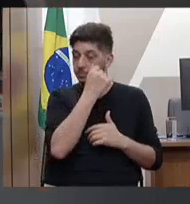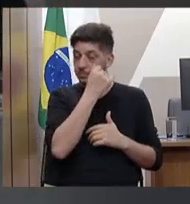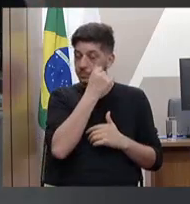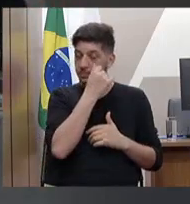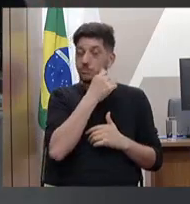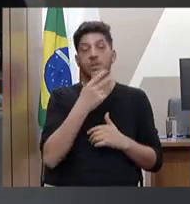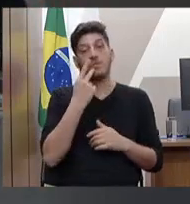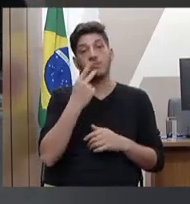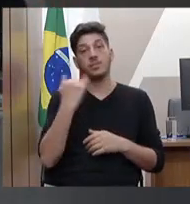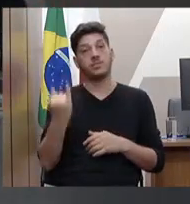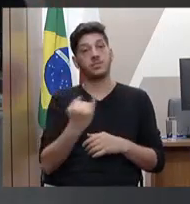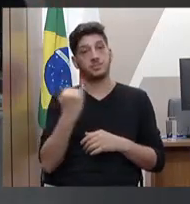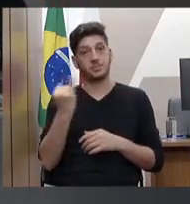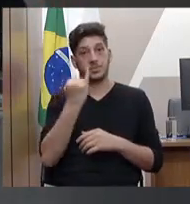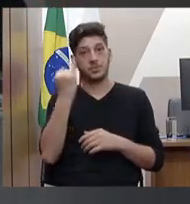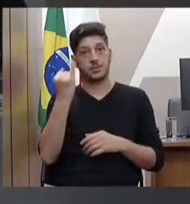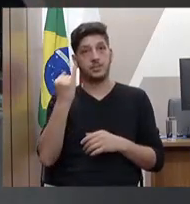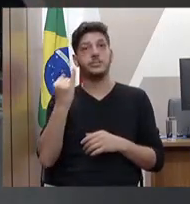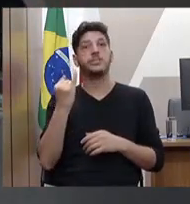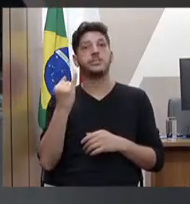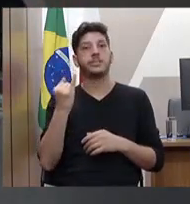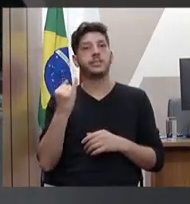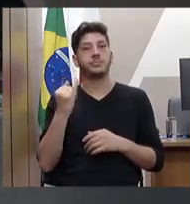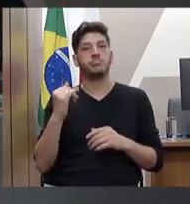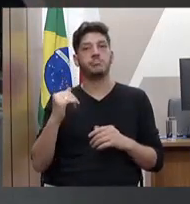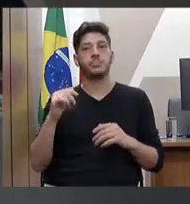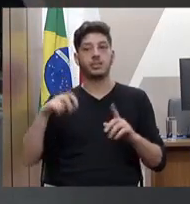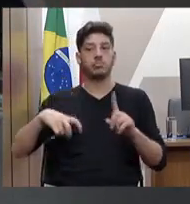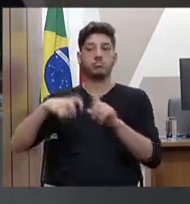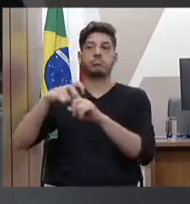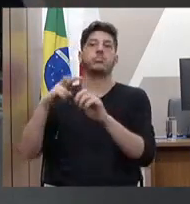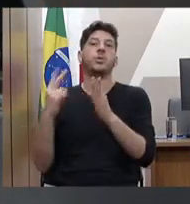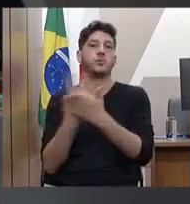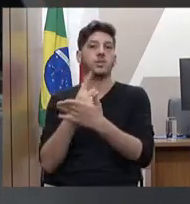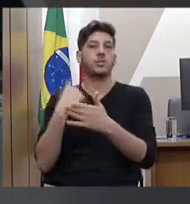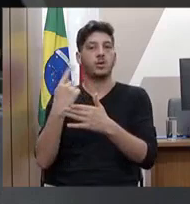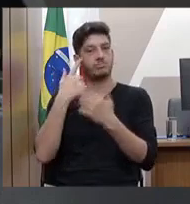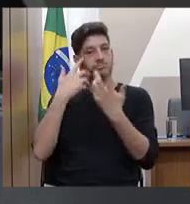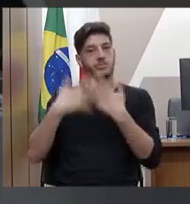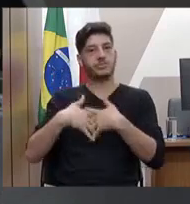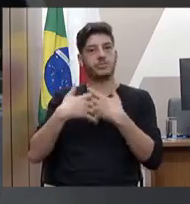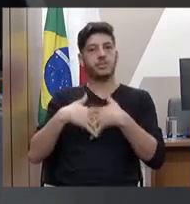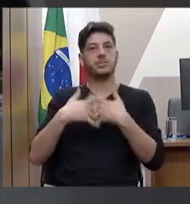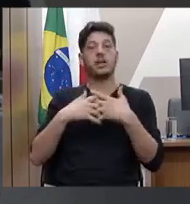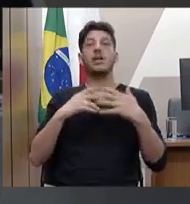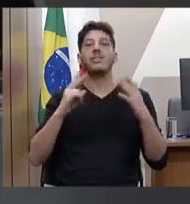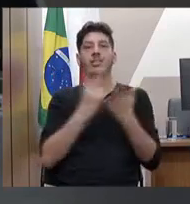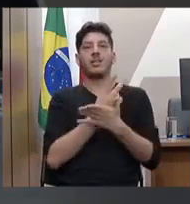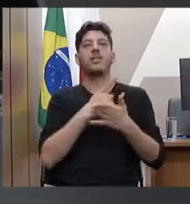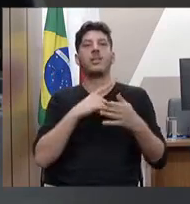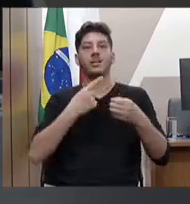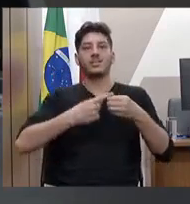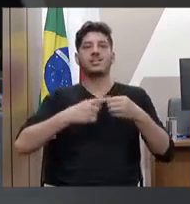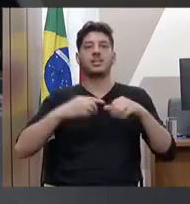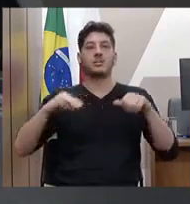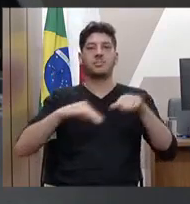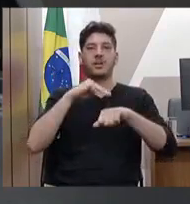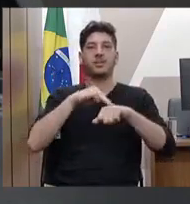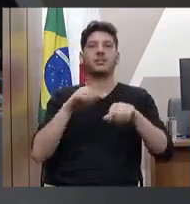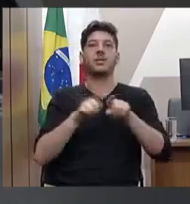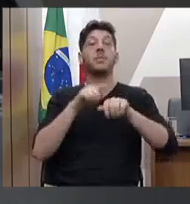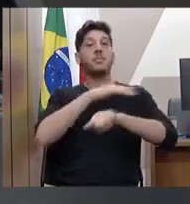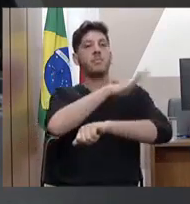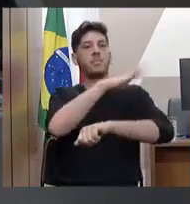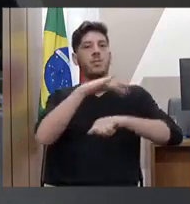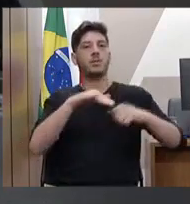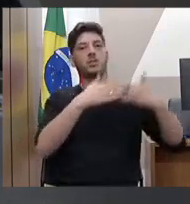a importância desse acidente assim né Para a gente trabalhar esse tema a questão da tragédia de Mariana e Brumadinho né pela falta de